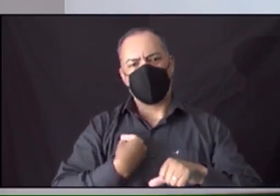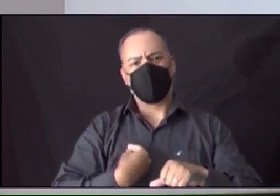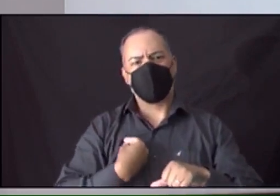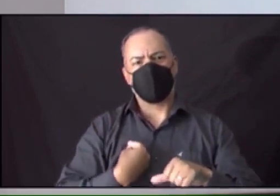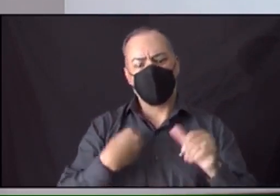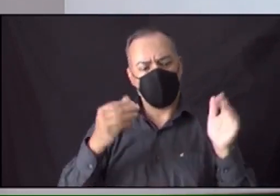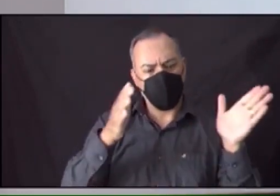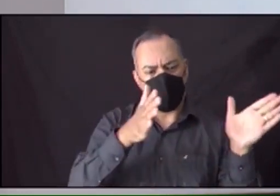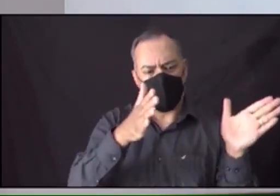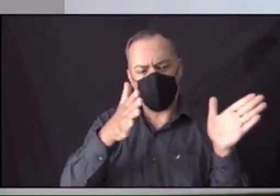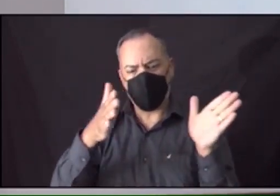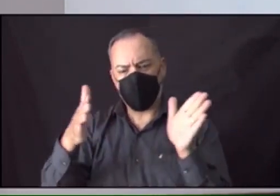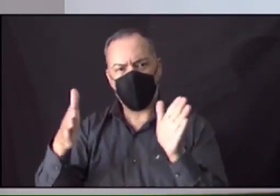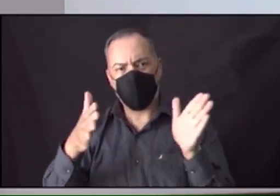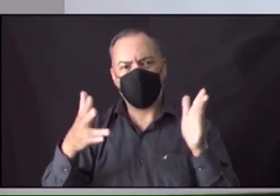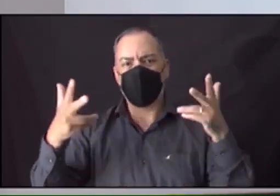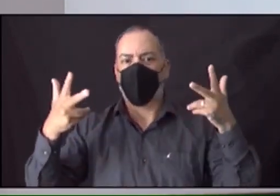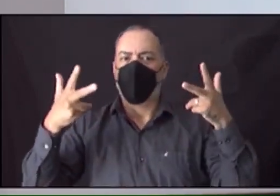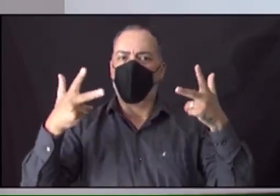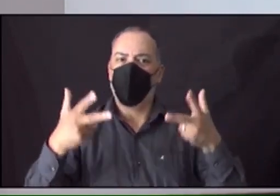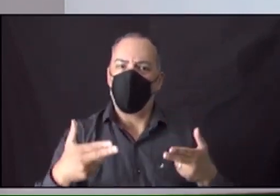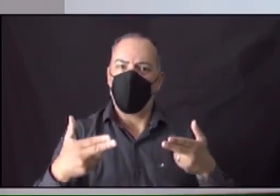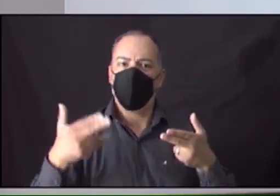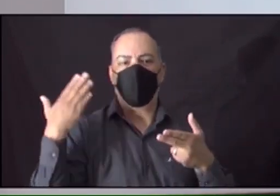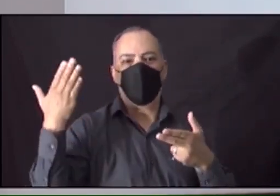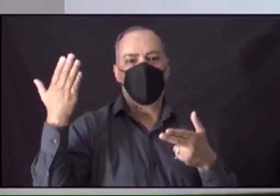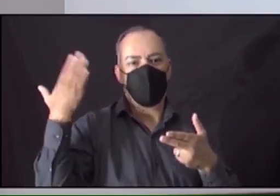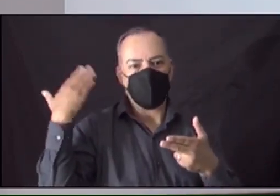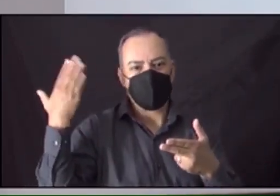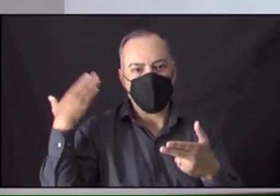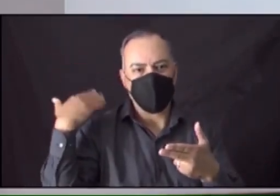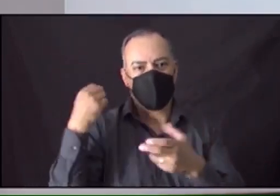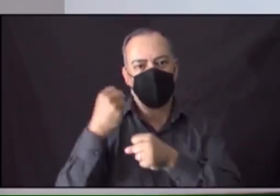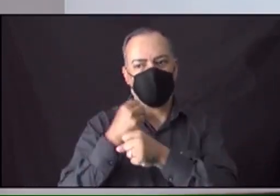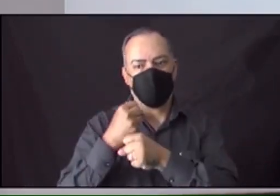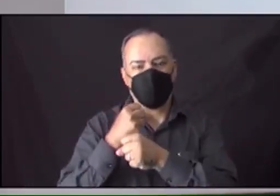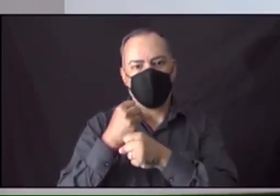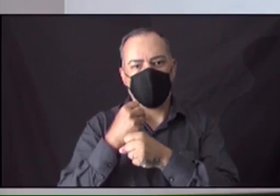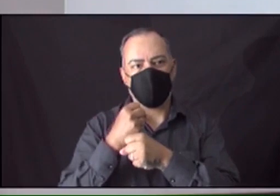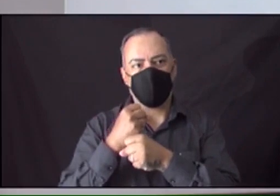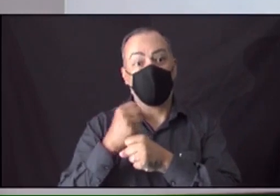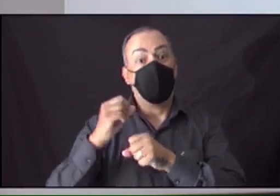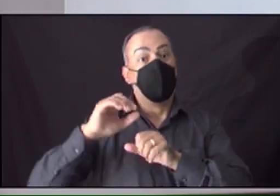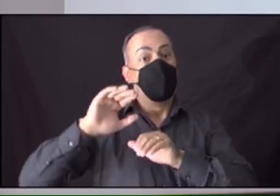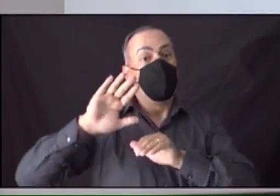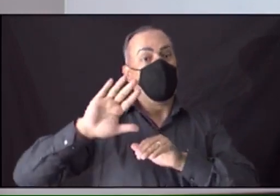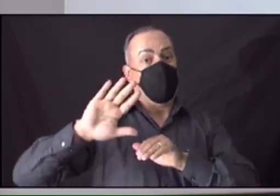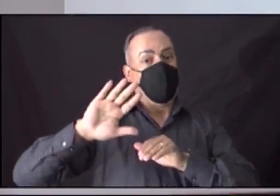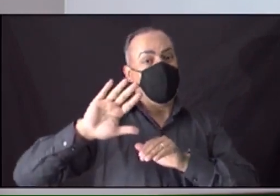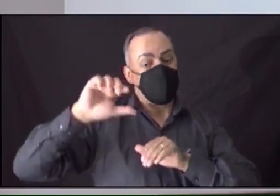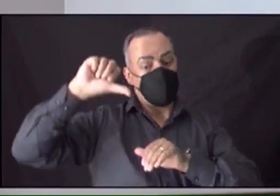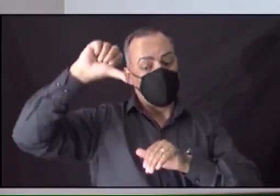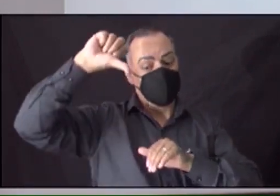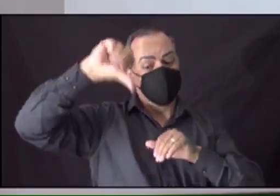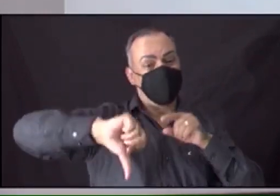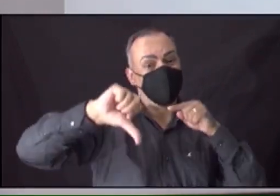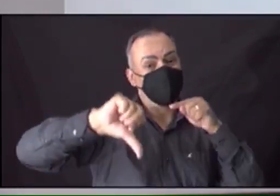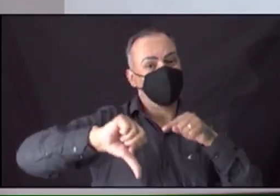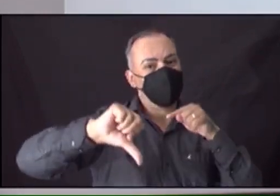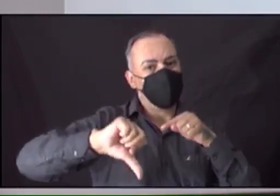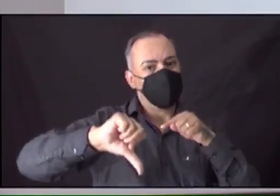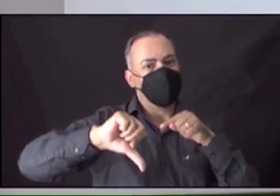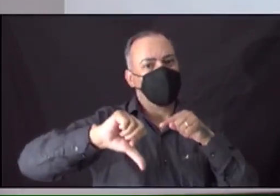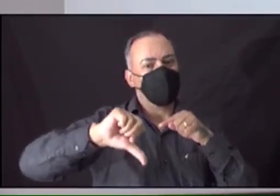período semelhante ao período do ano passado, porém com uma gravidade maior, que nós já